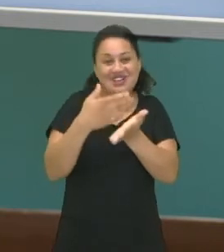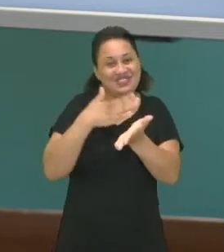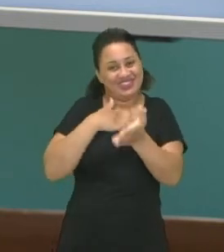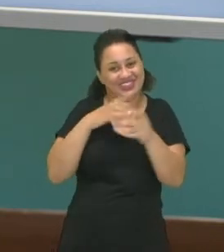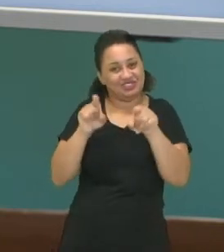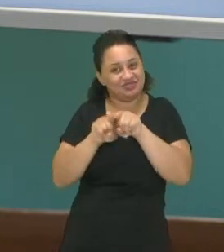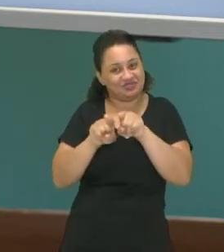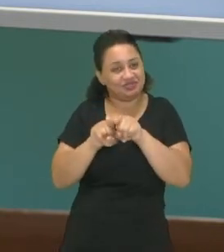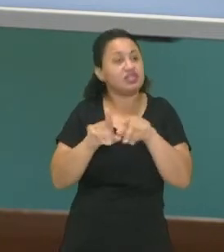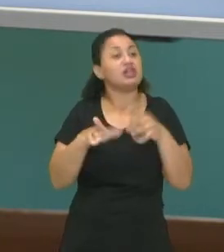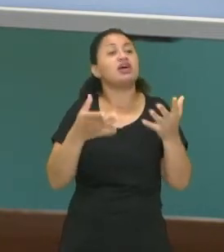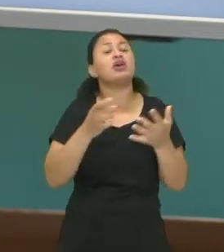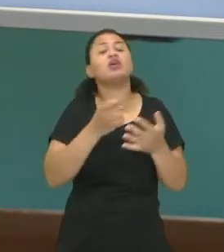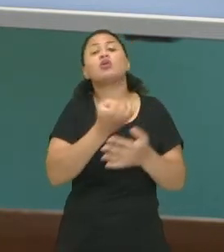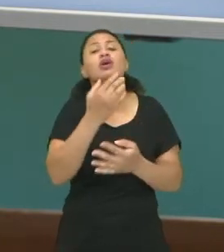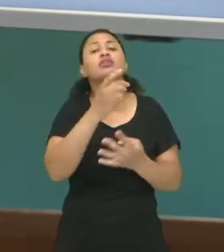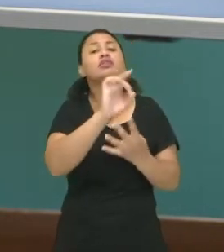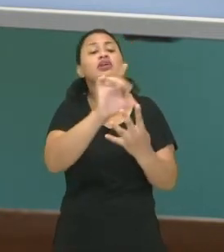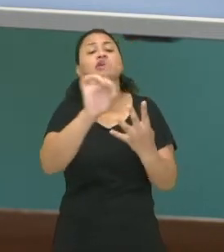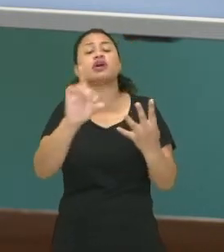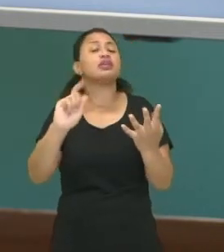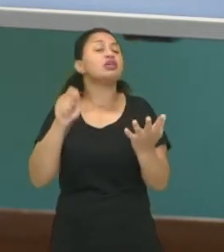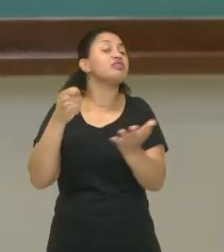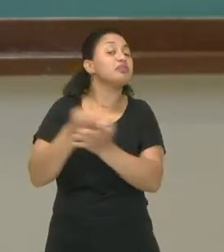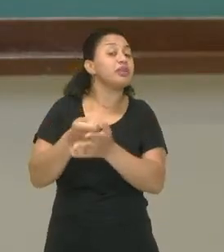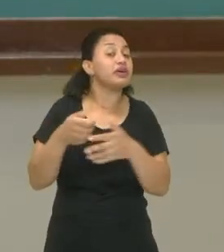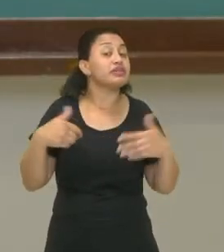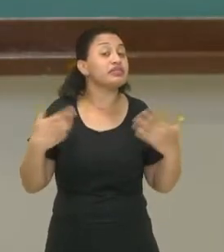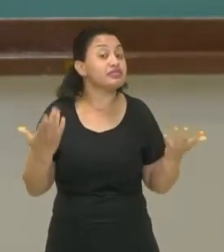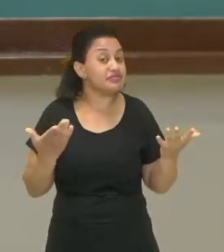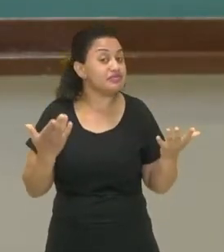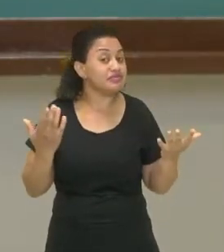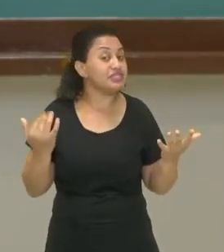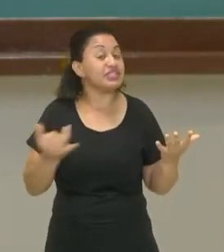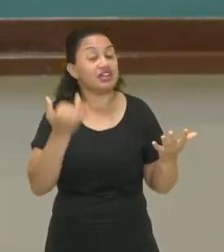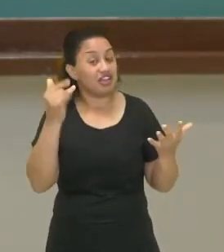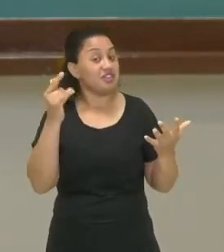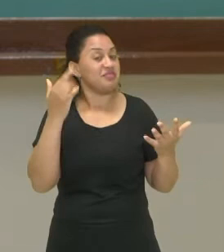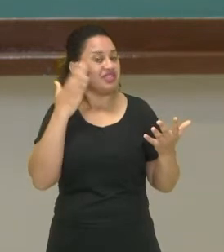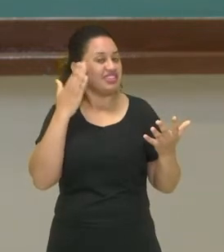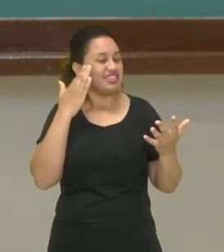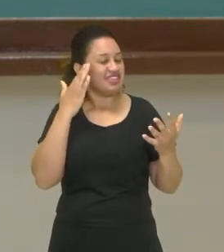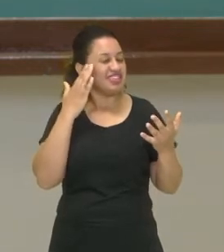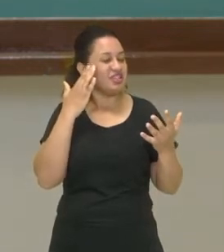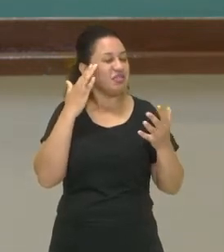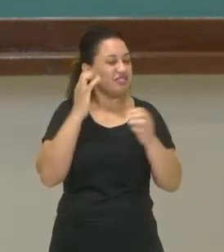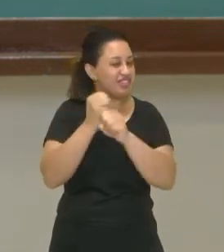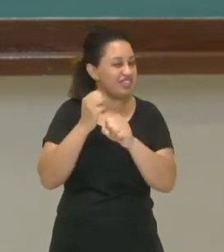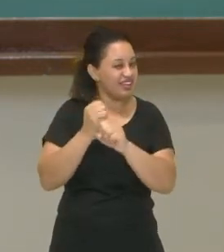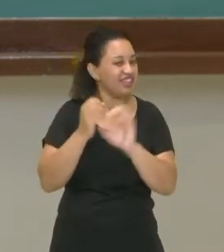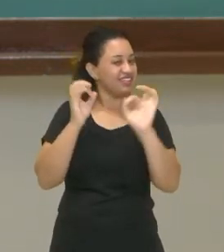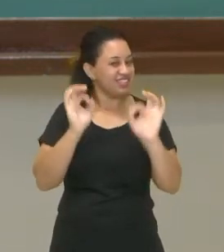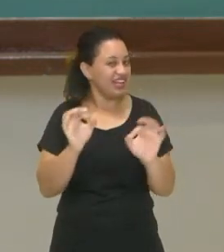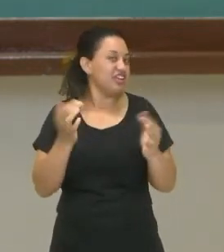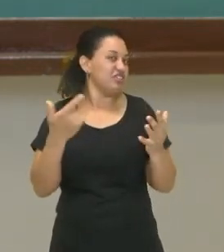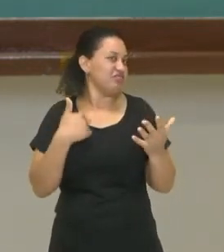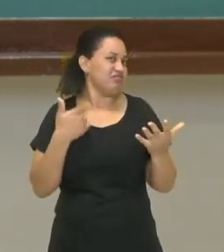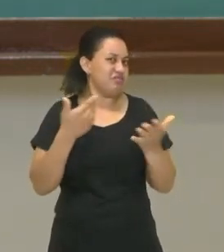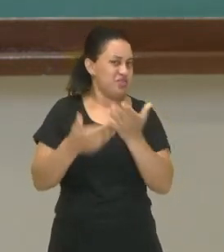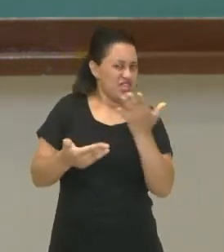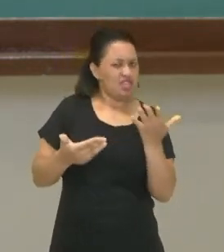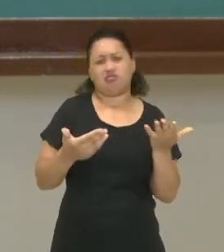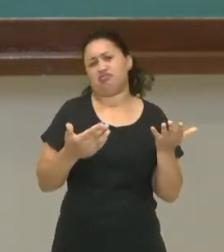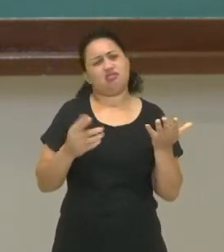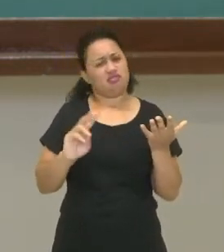Quanto que cada um vai pagar? Quanto será? É importante saber fazer esse cálculo, né? Afinal, né? Ninguém quer sair perdendo aí